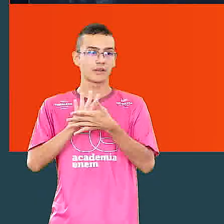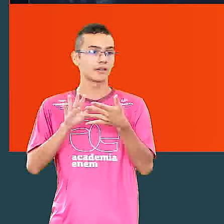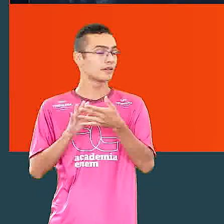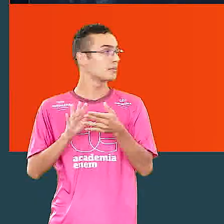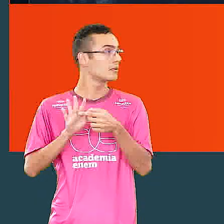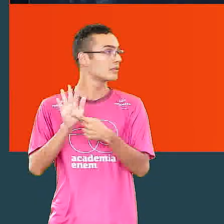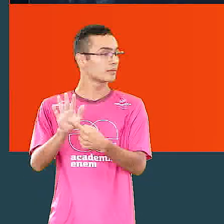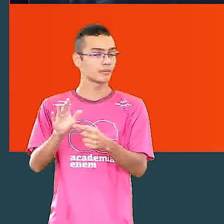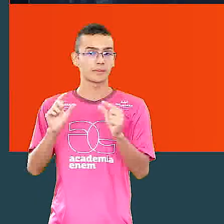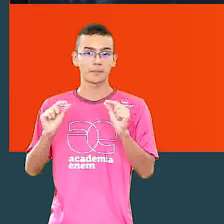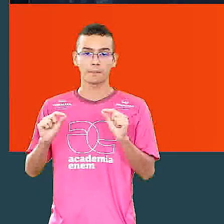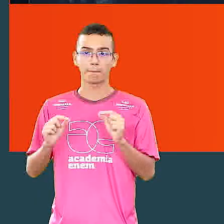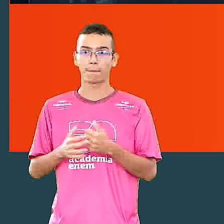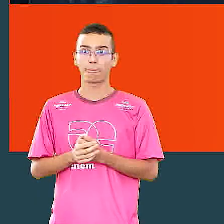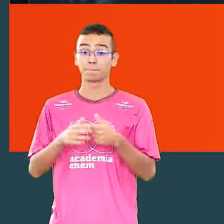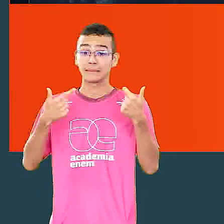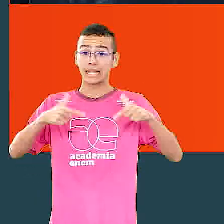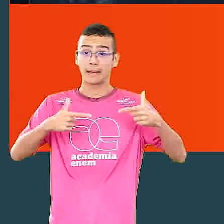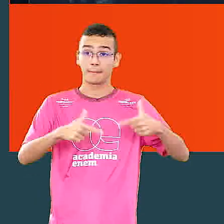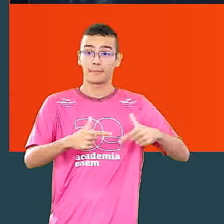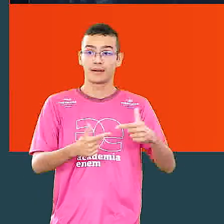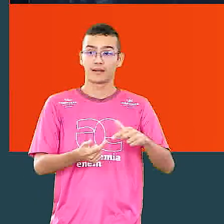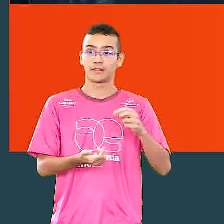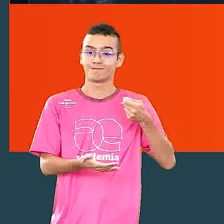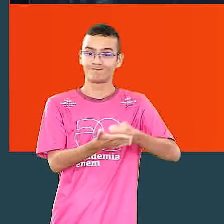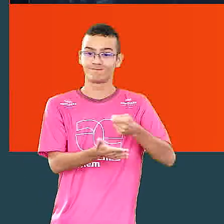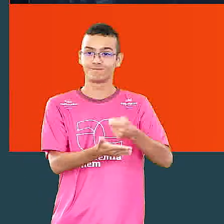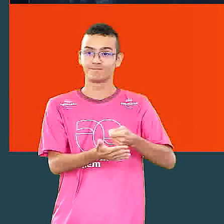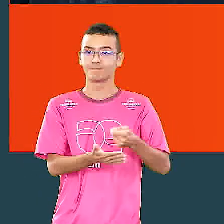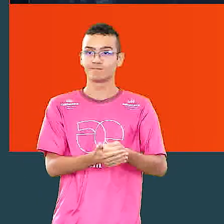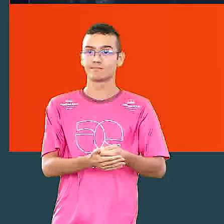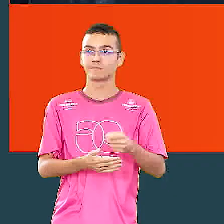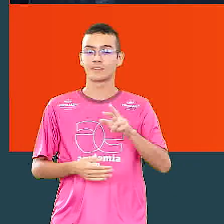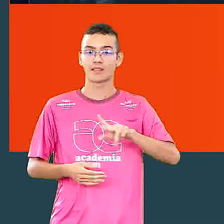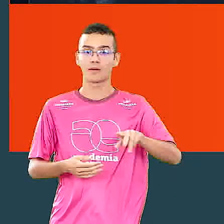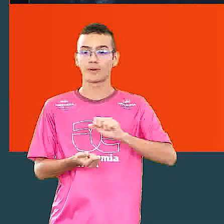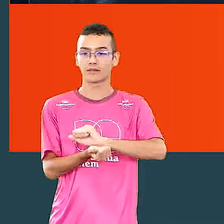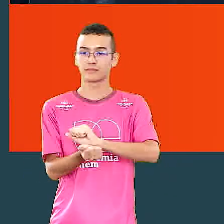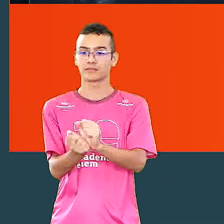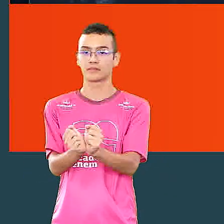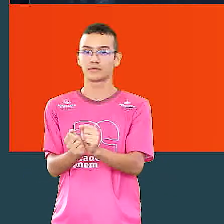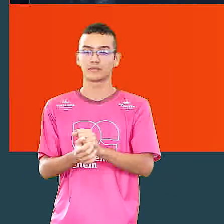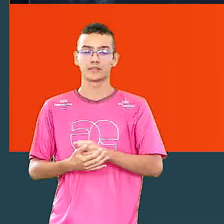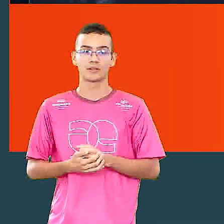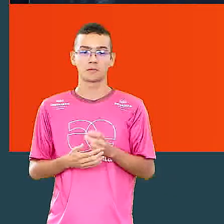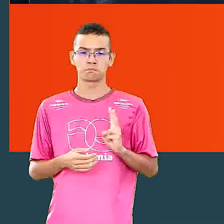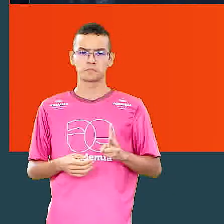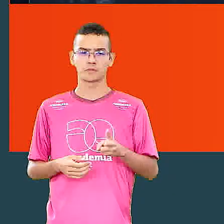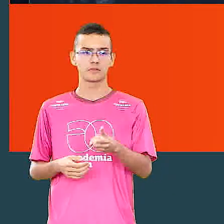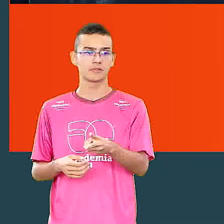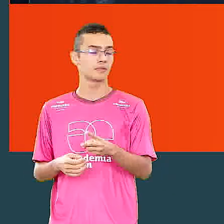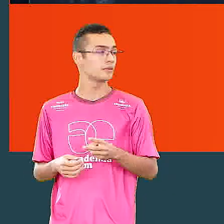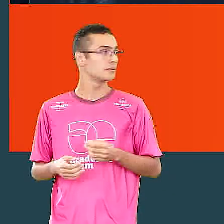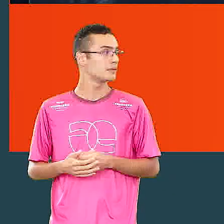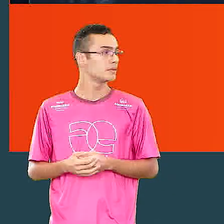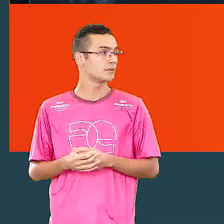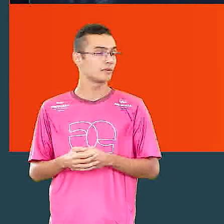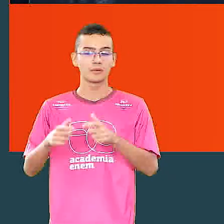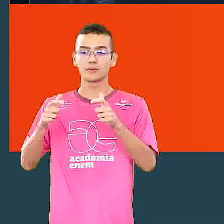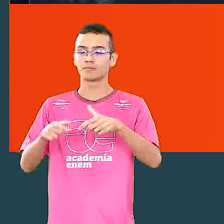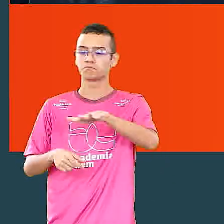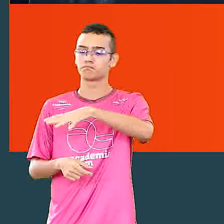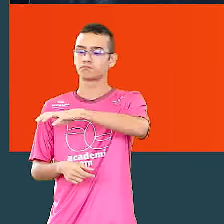trabalho forçado, que não se confunde com a escravidão, foi uma constante em diversas regiões do continente